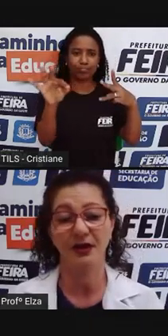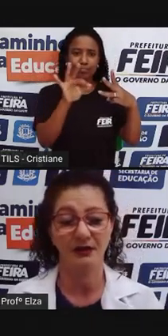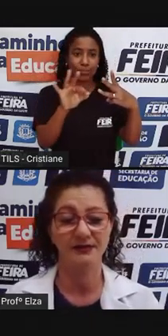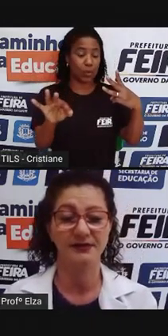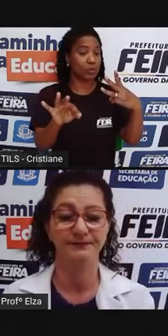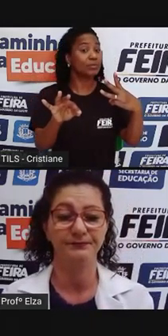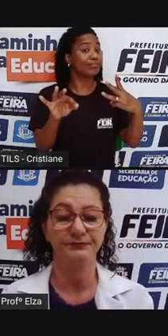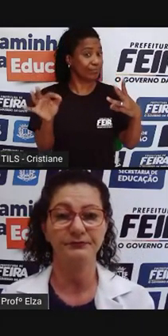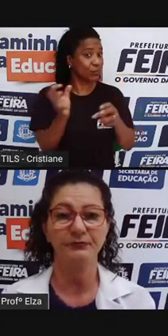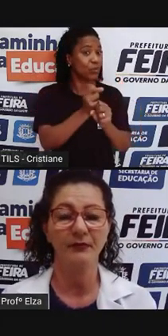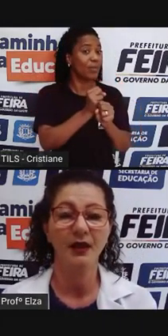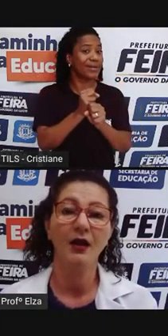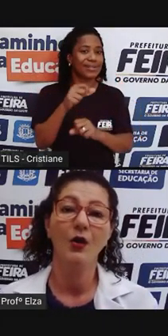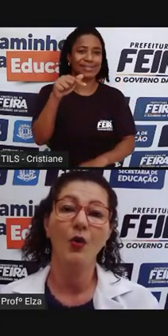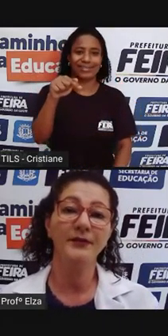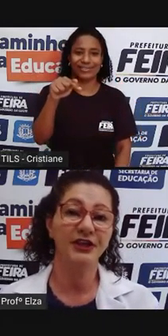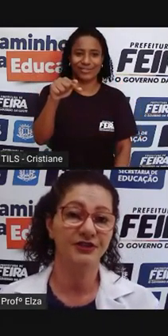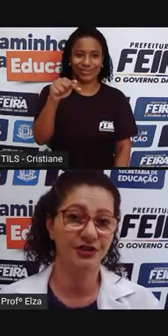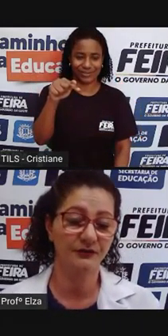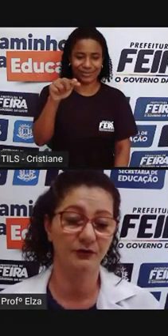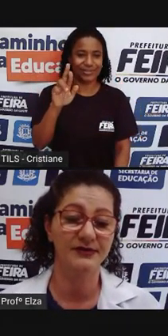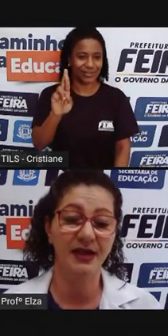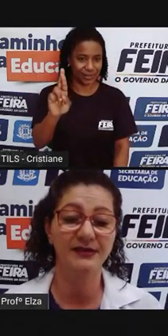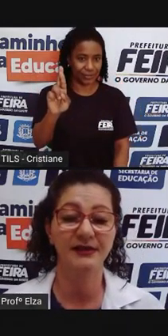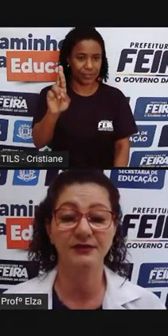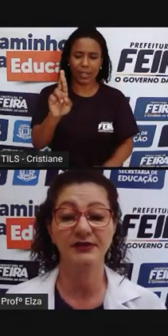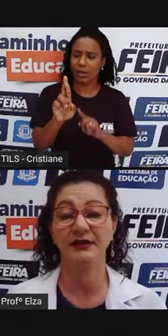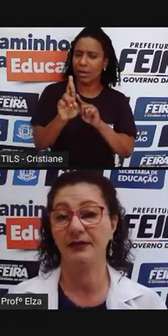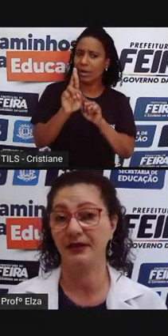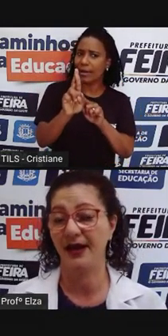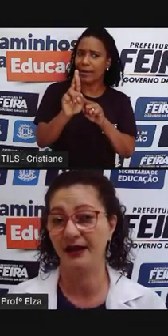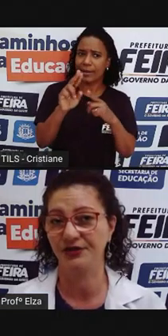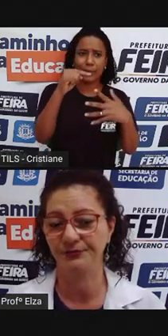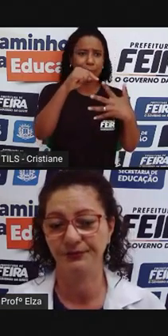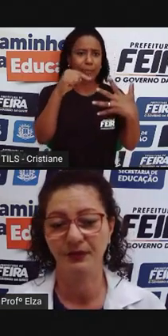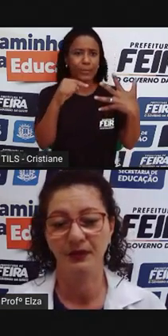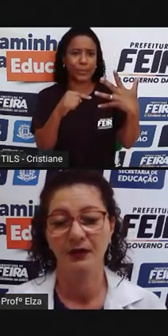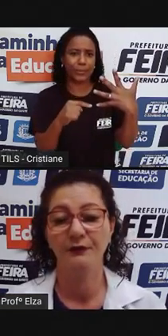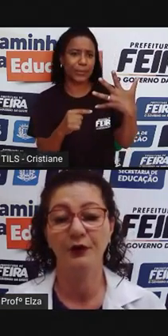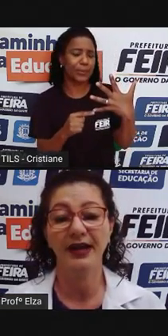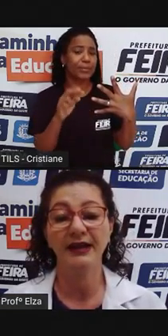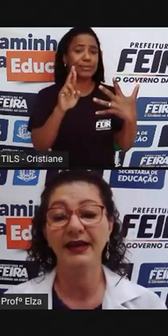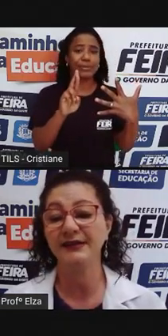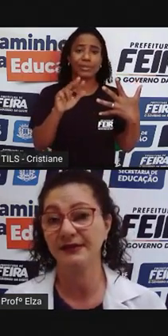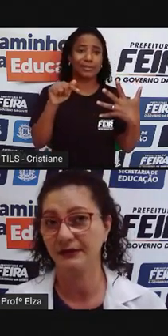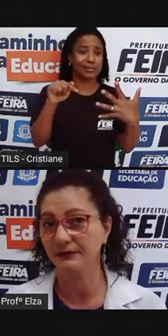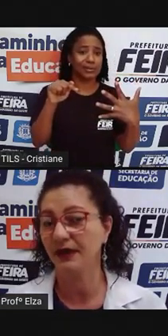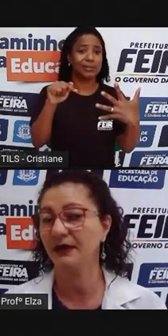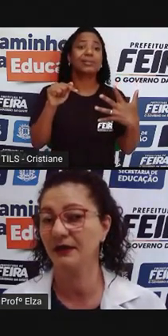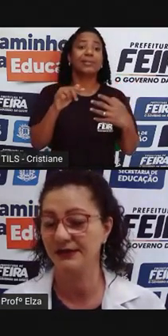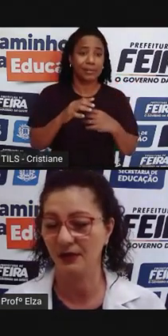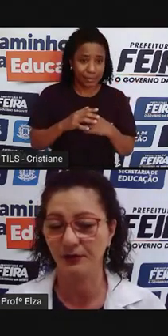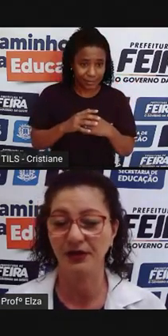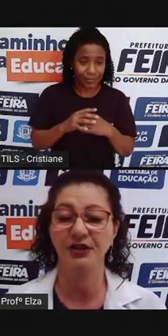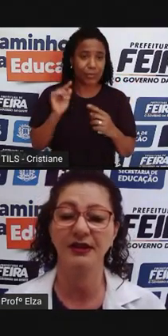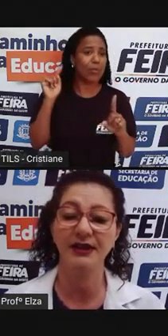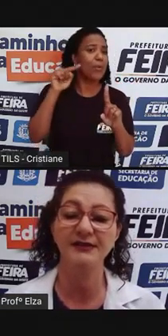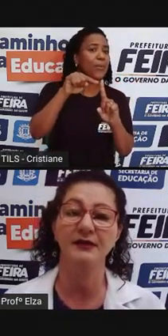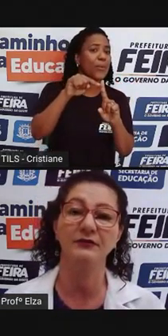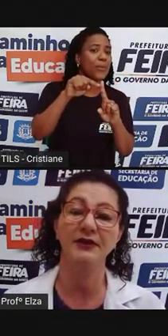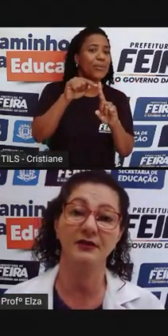sete R's. O objetivo dos R's da sustentabilidade foi a criação, né,